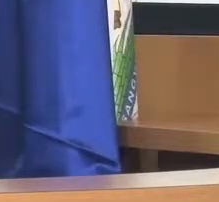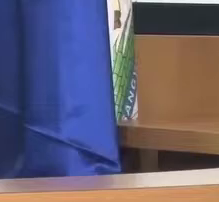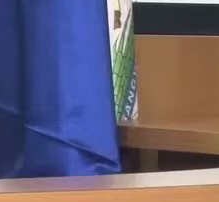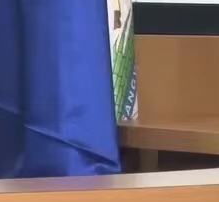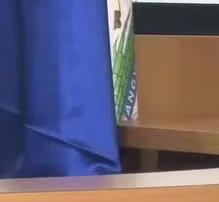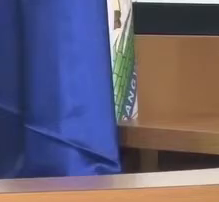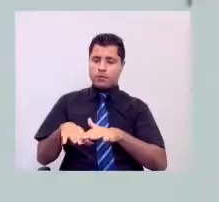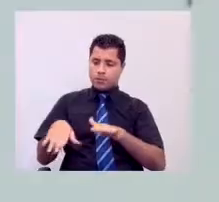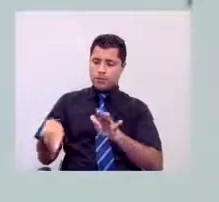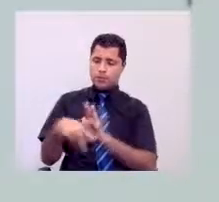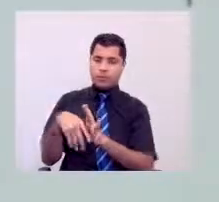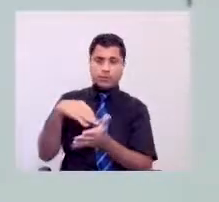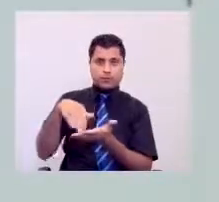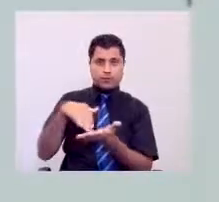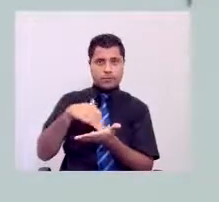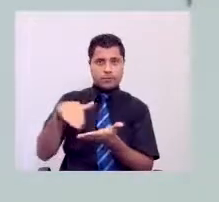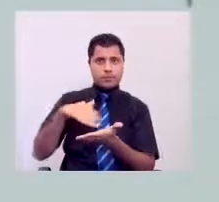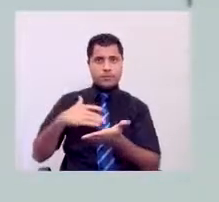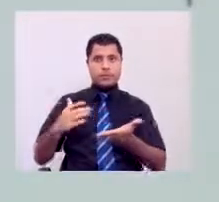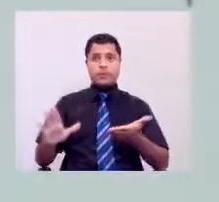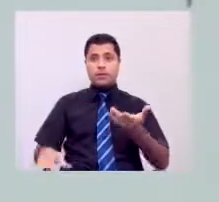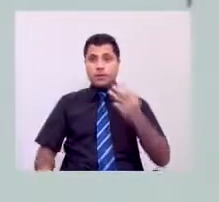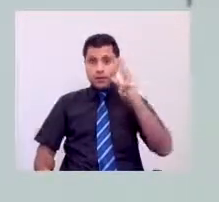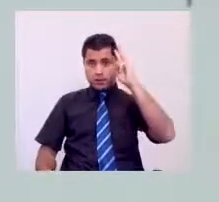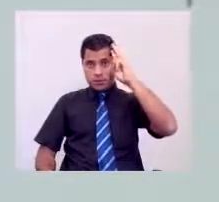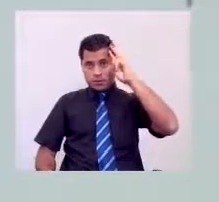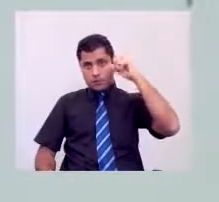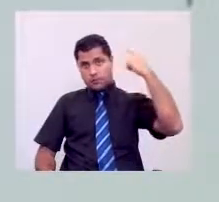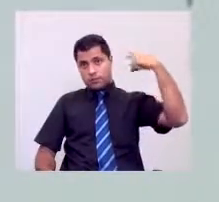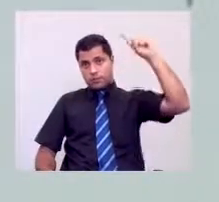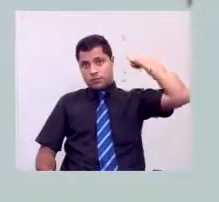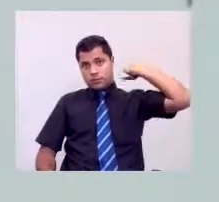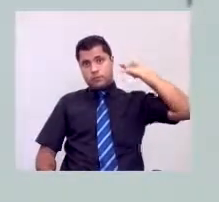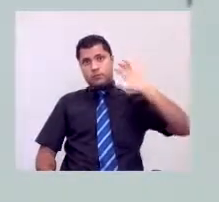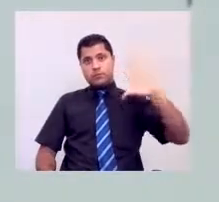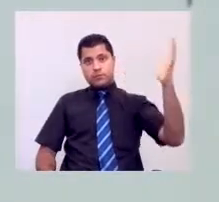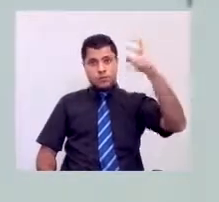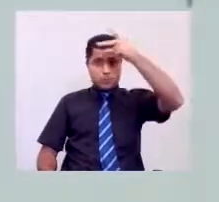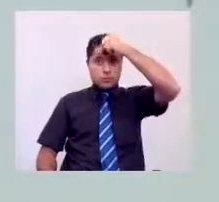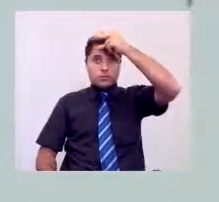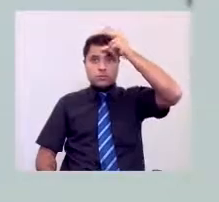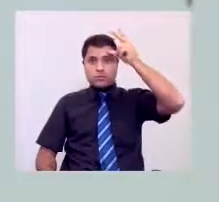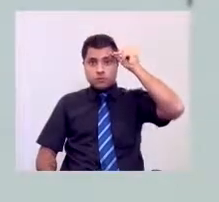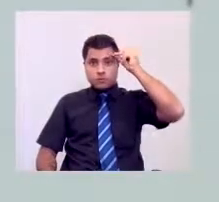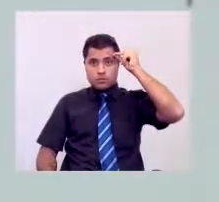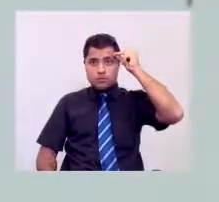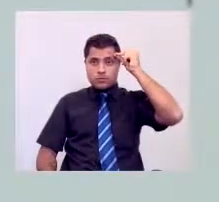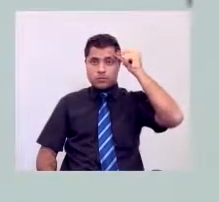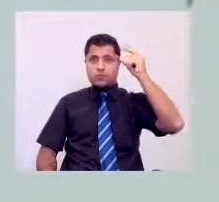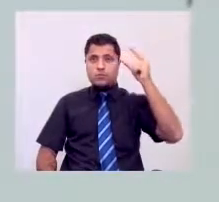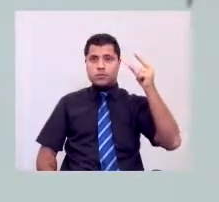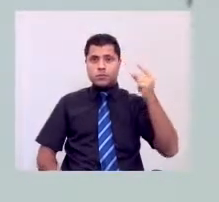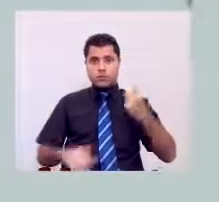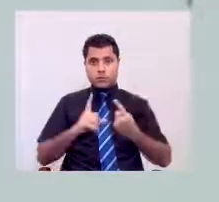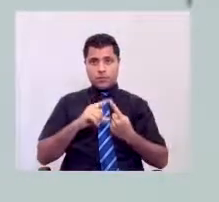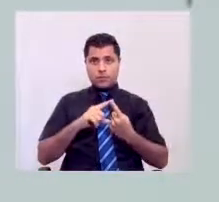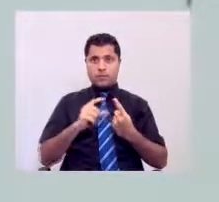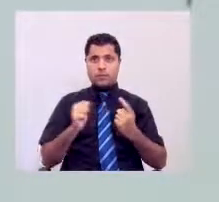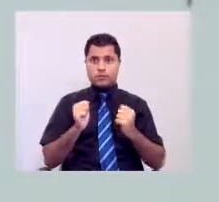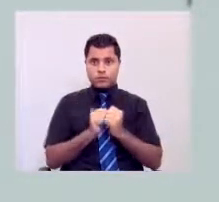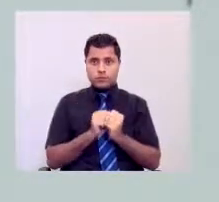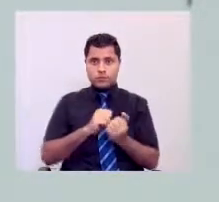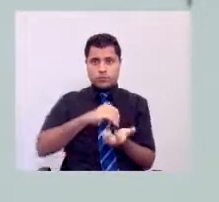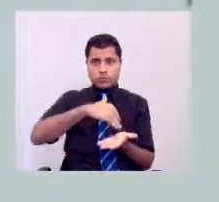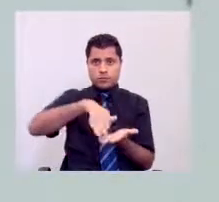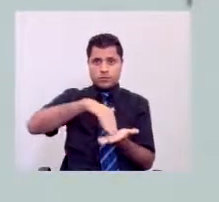de França. Na última terça-feira, prefeito Sebastião Almeida, juntamente com a